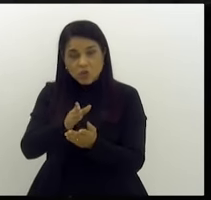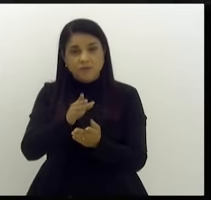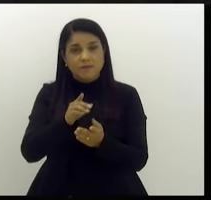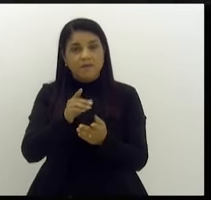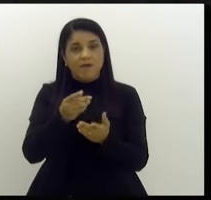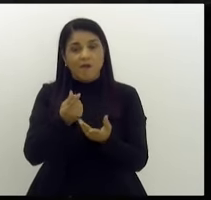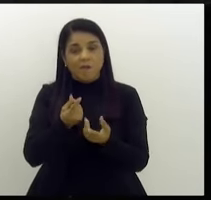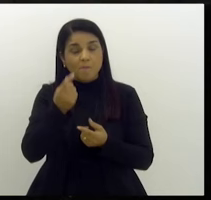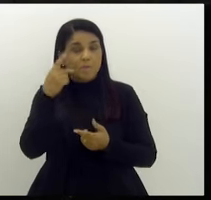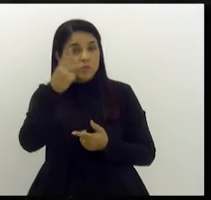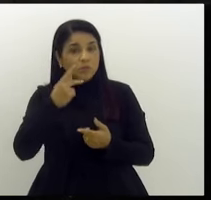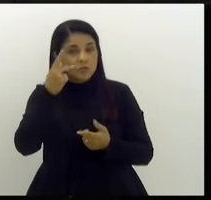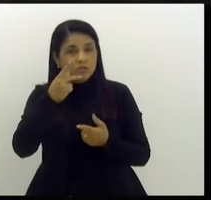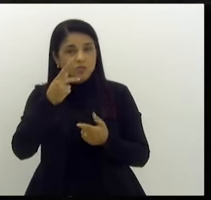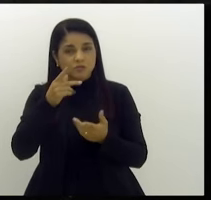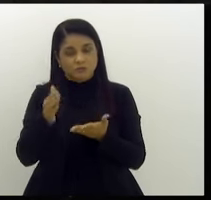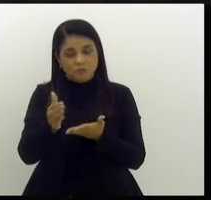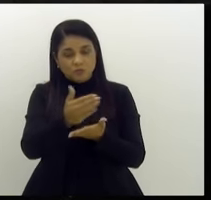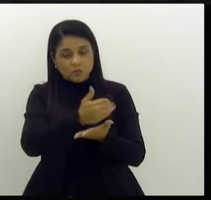Estado